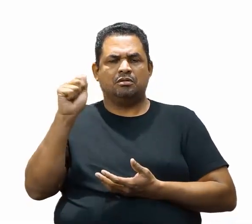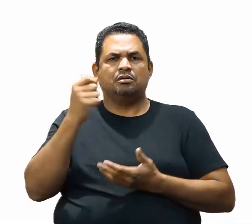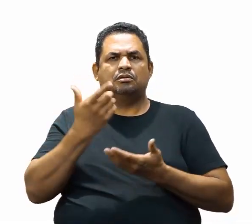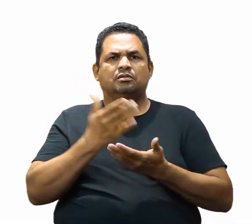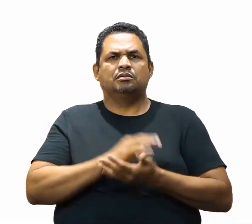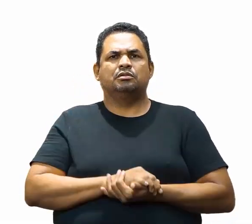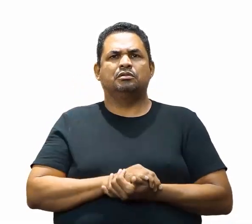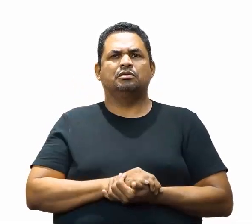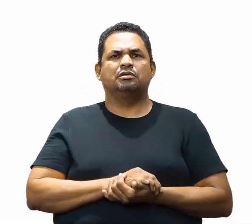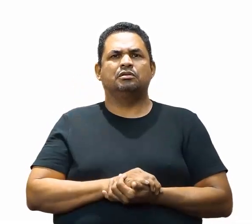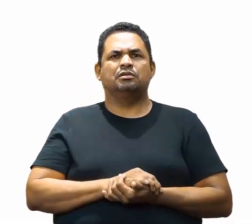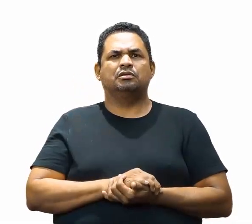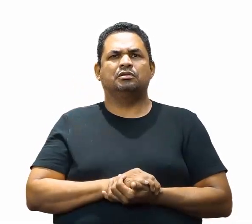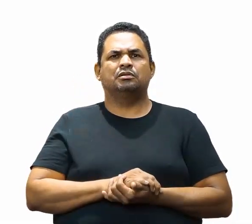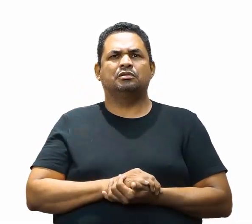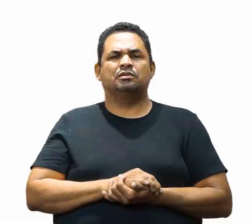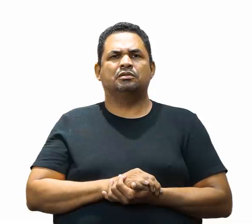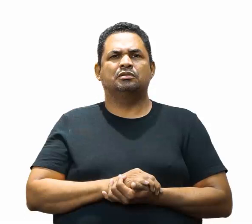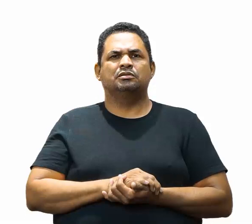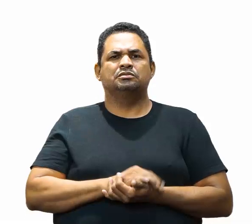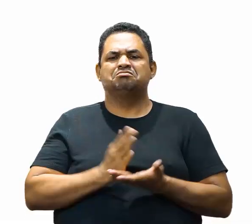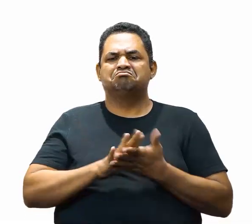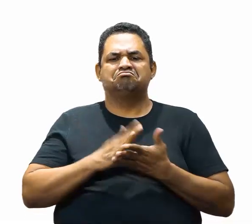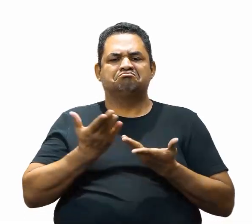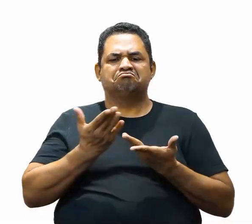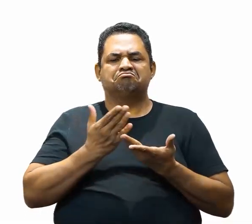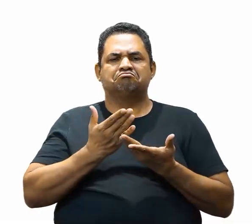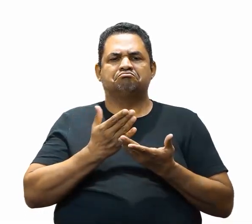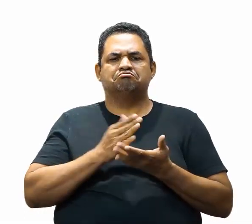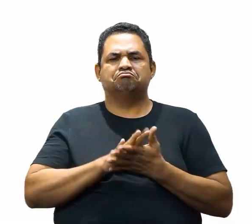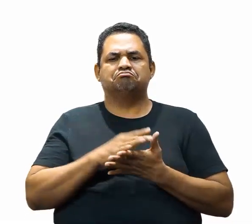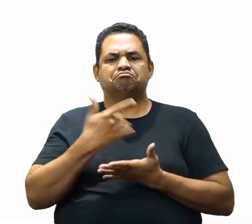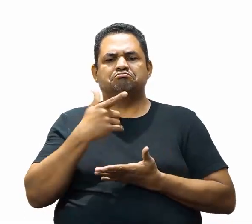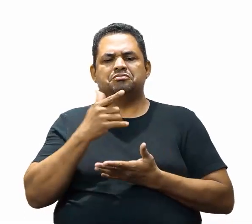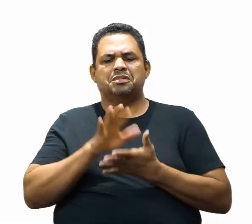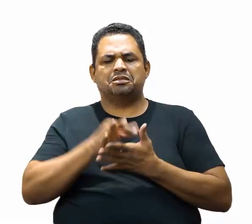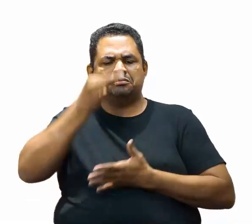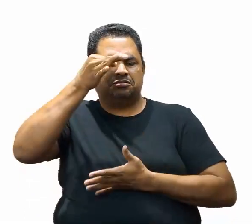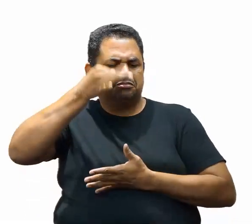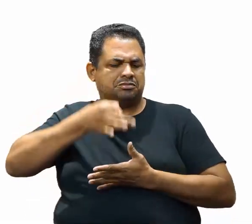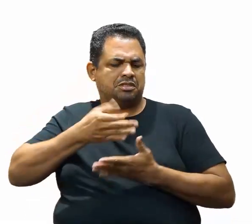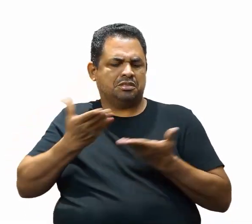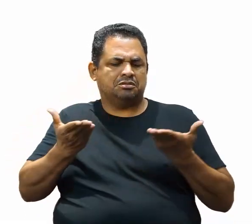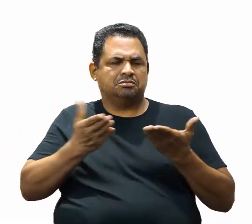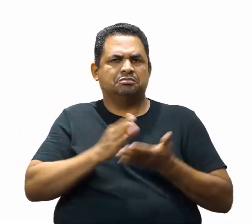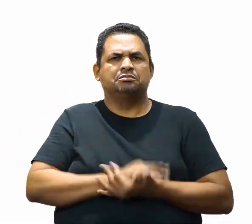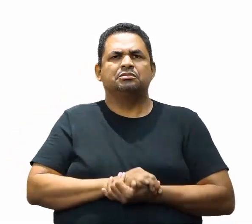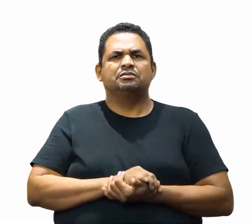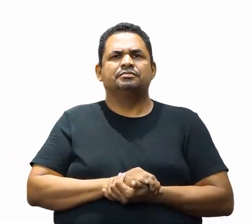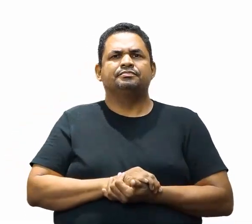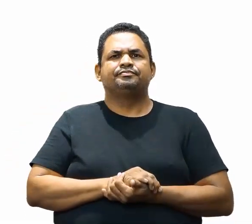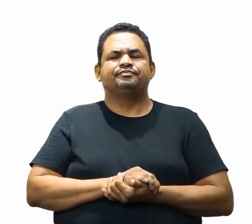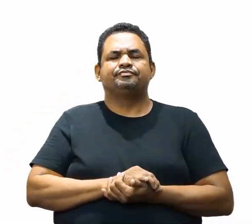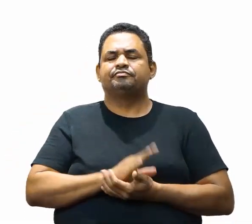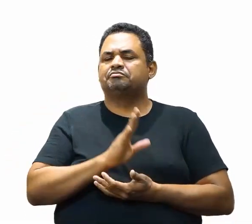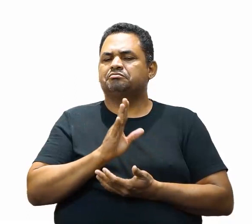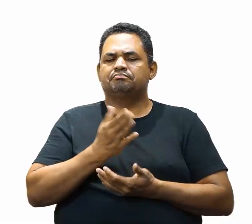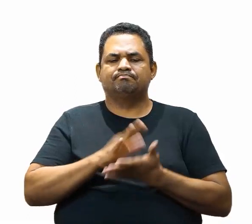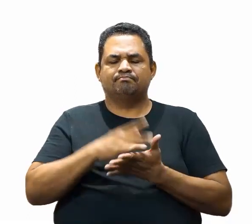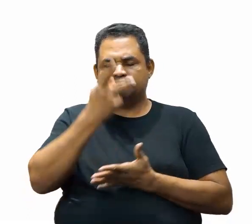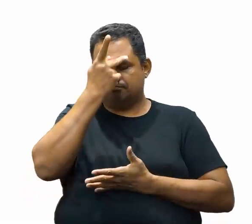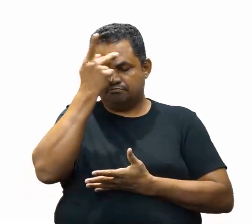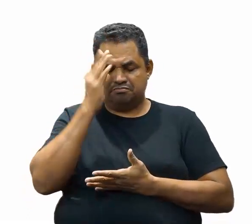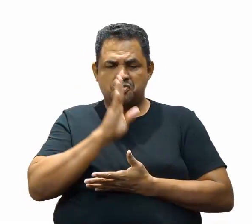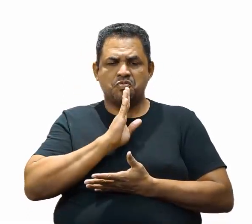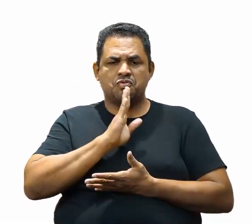mirando-me. Então, são coisas indeterminadas. No caso do nosso último exemplo, a pessoa não conhece aquela pessoa. Então,